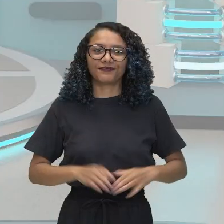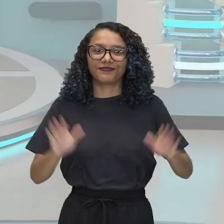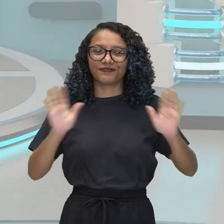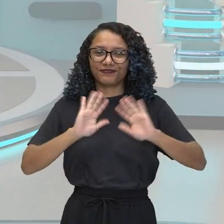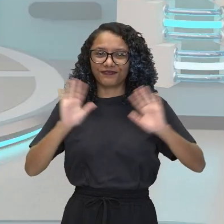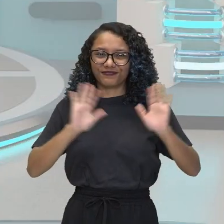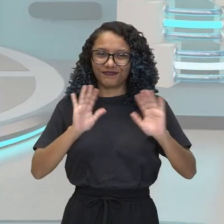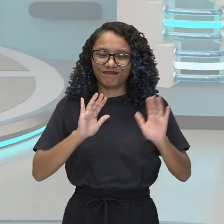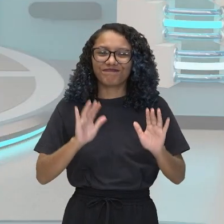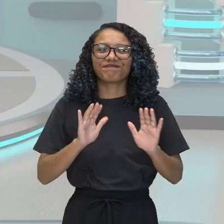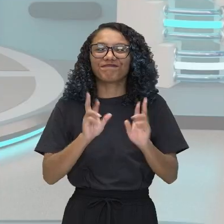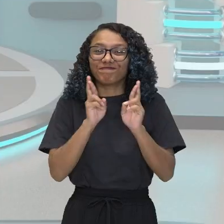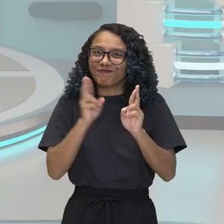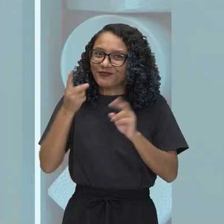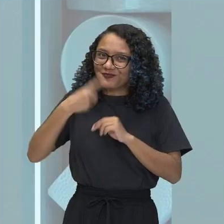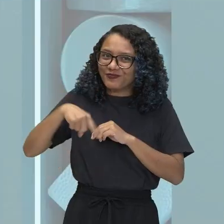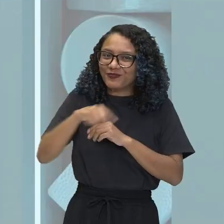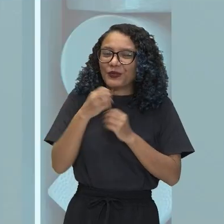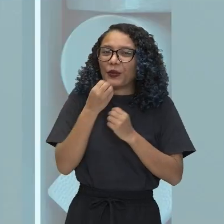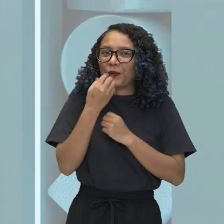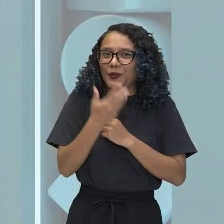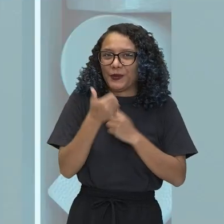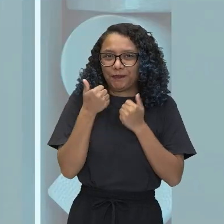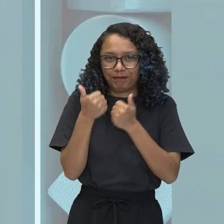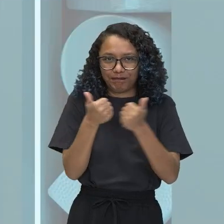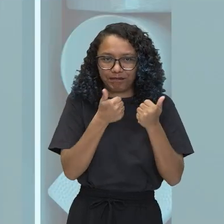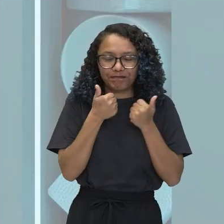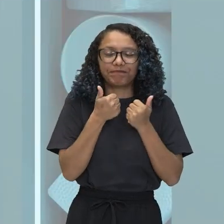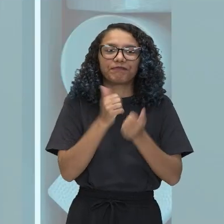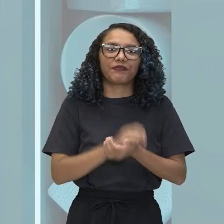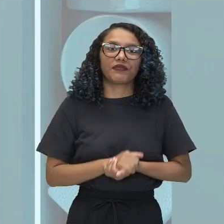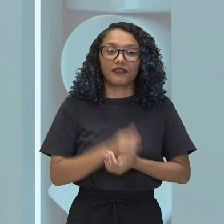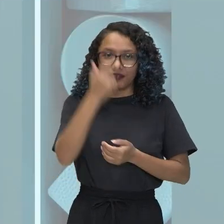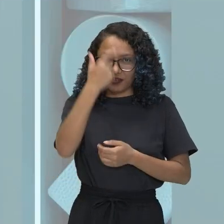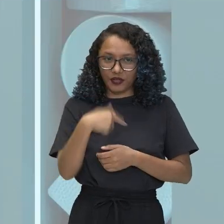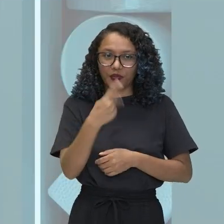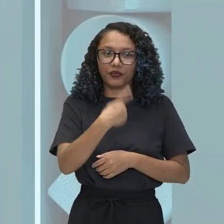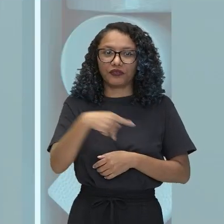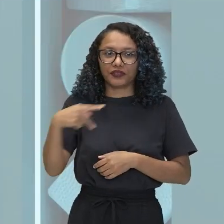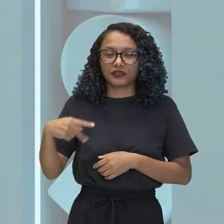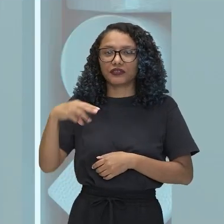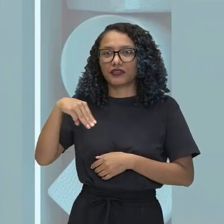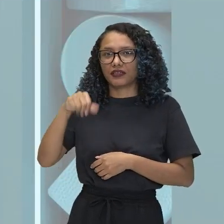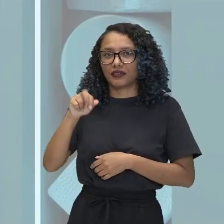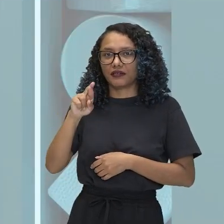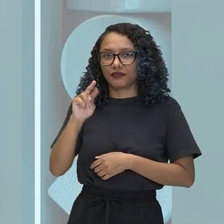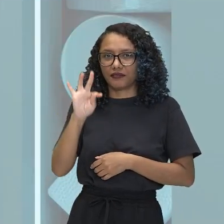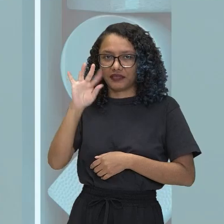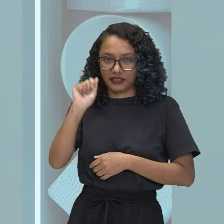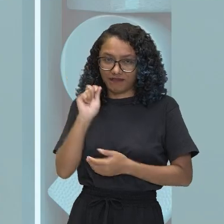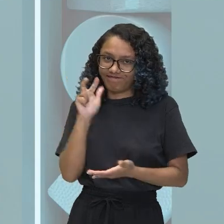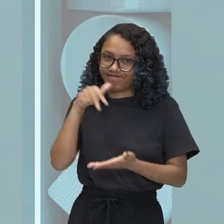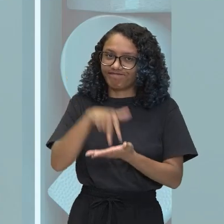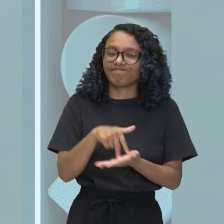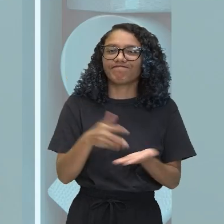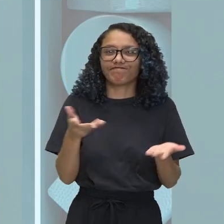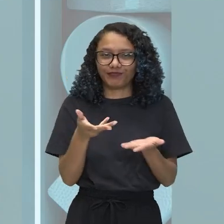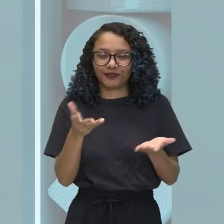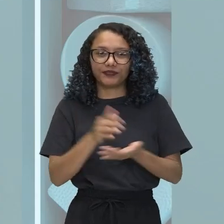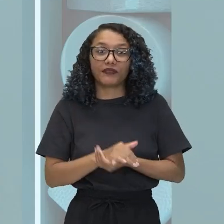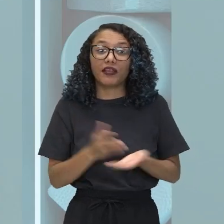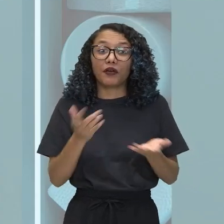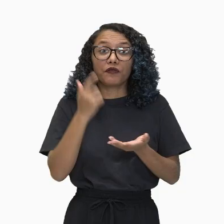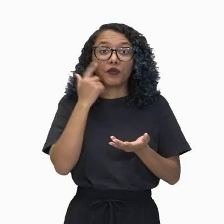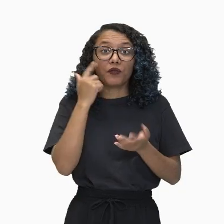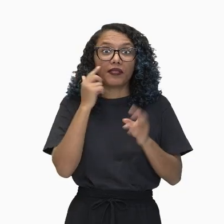Espero que todos estejam bem. Sou a professora Marta Patrícia e estaremos juntos na aula de hoje. Vejamos o